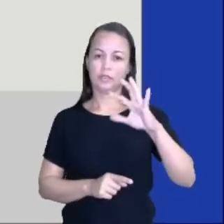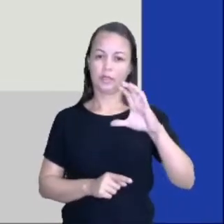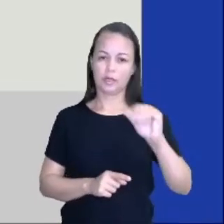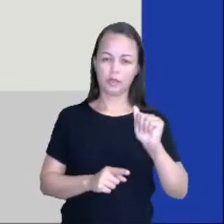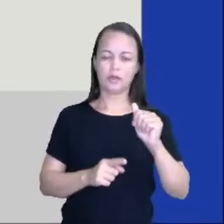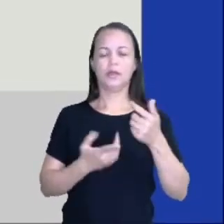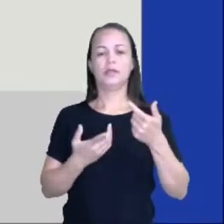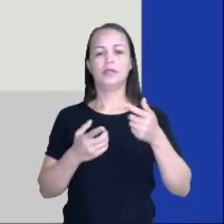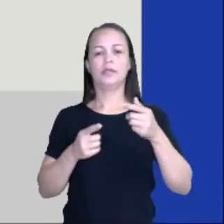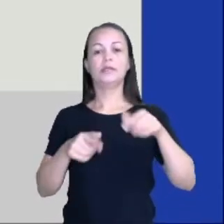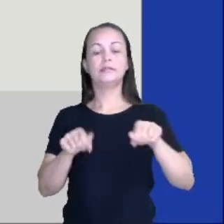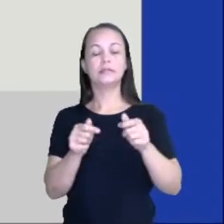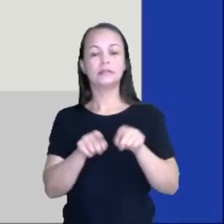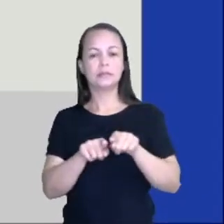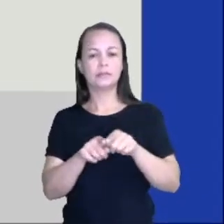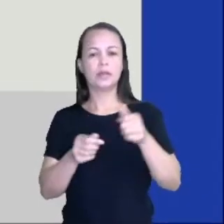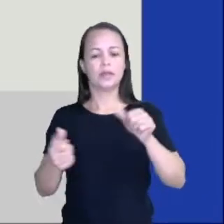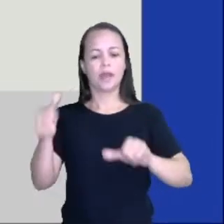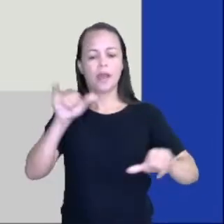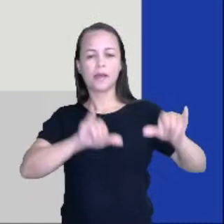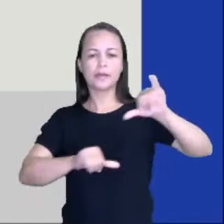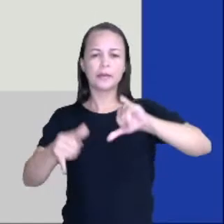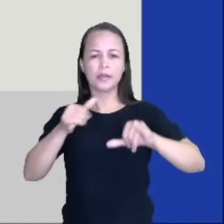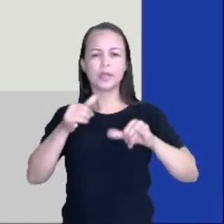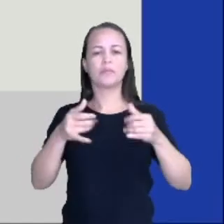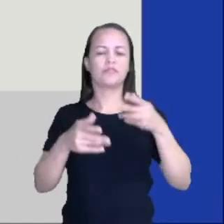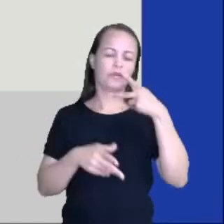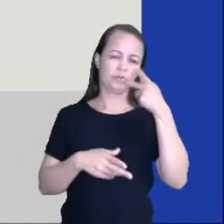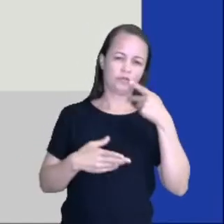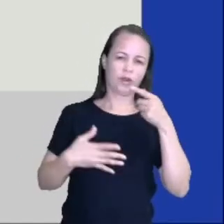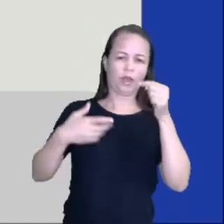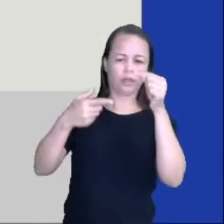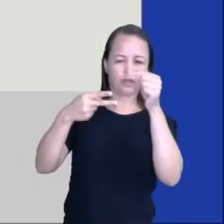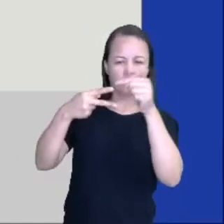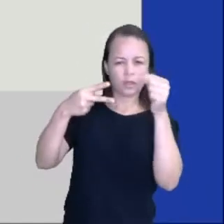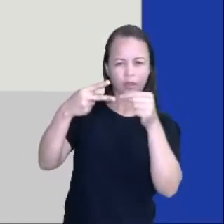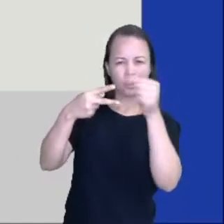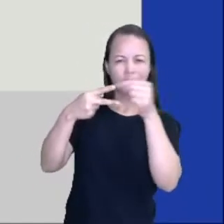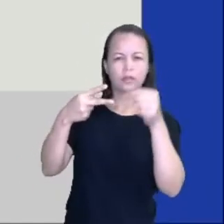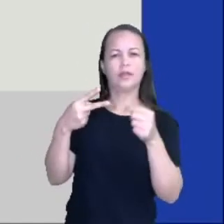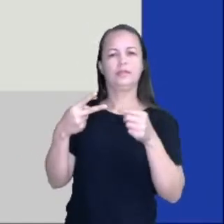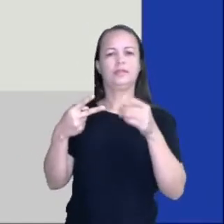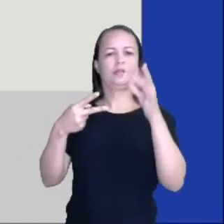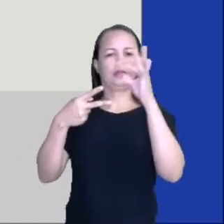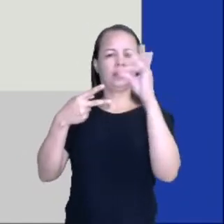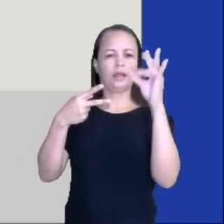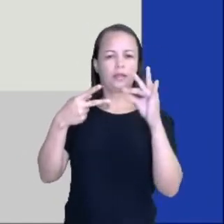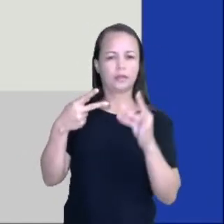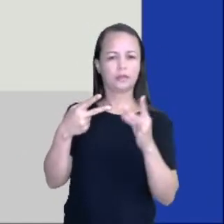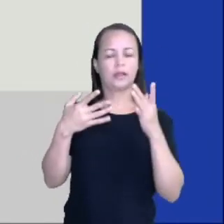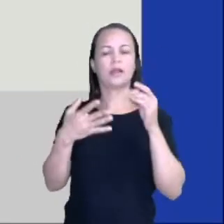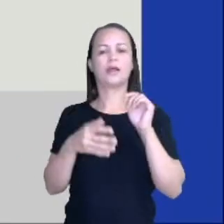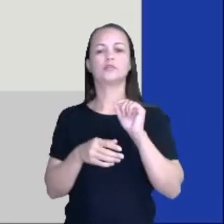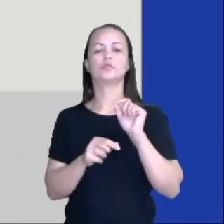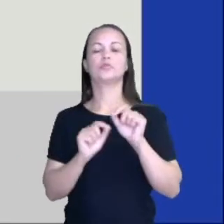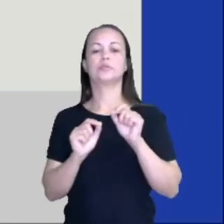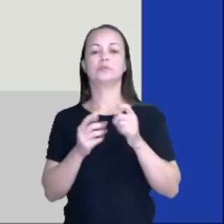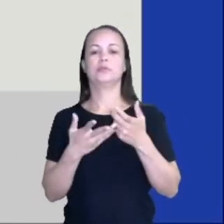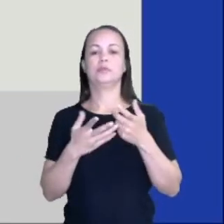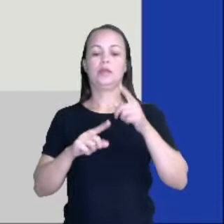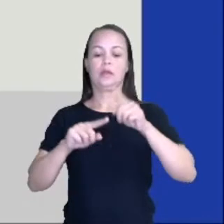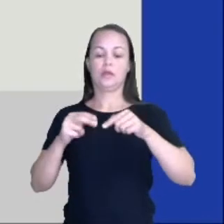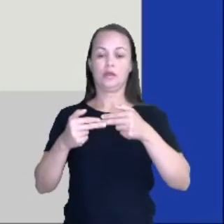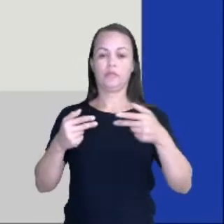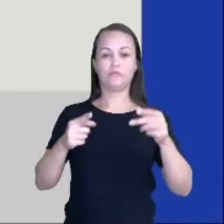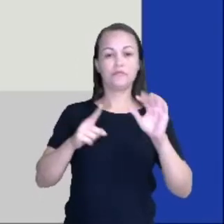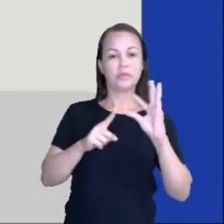um pouquinho mais detalhado sobre elas. A transformação física é quando algo muda, mas a matéria